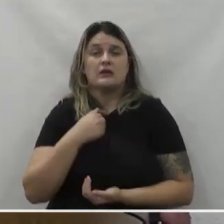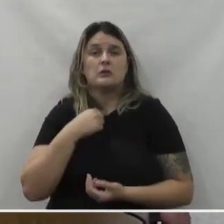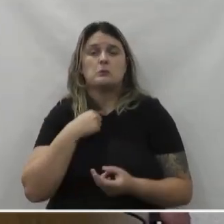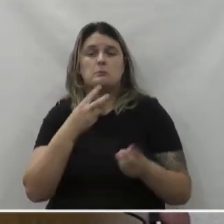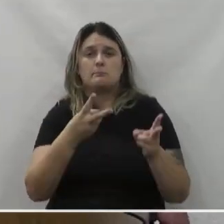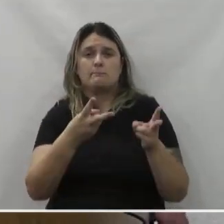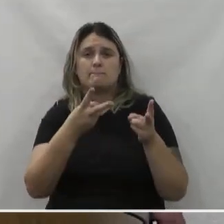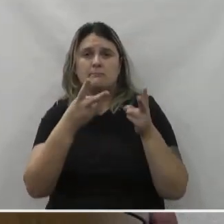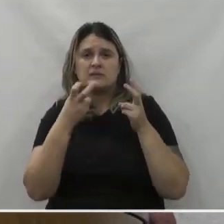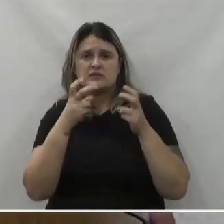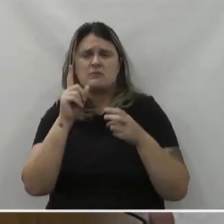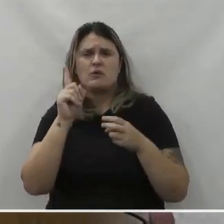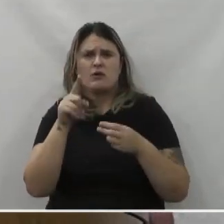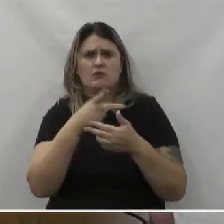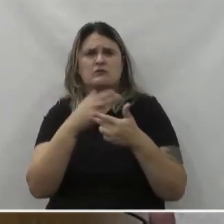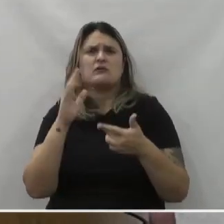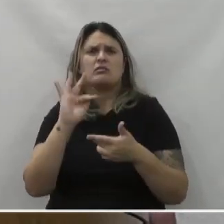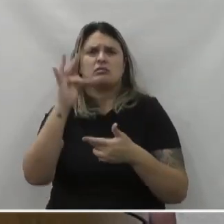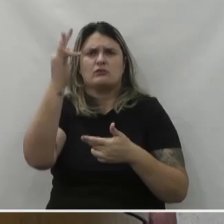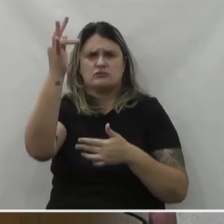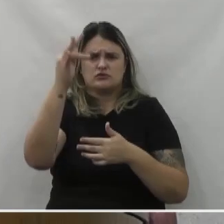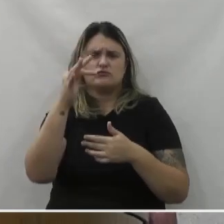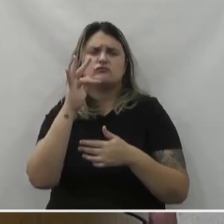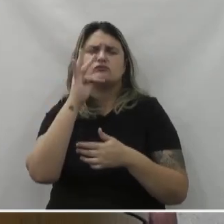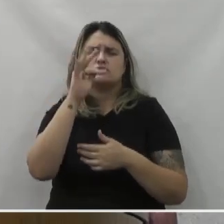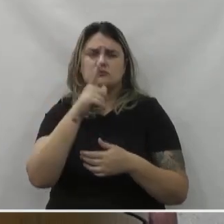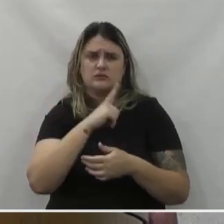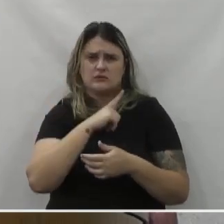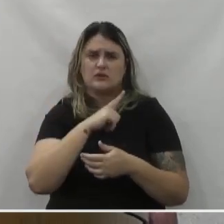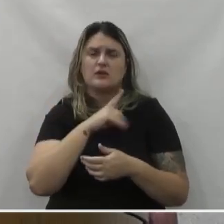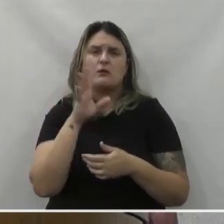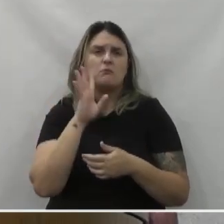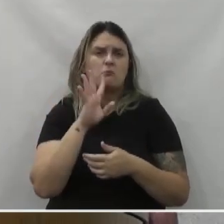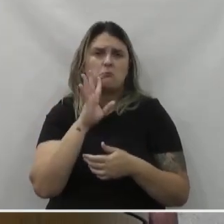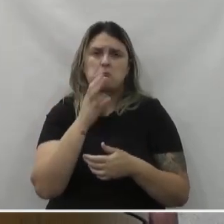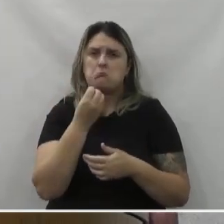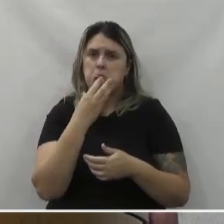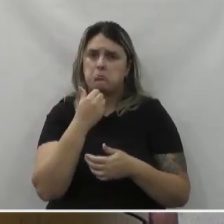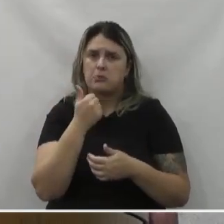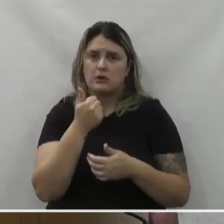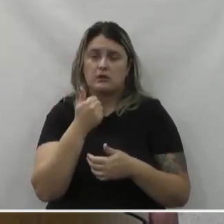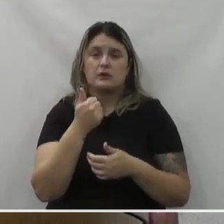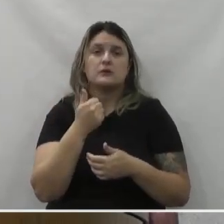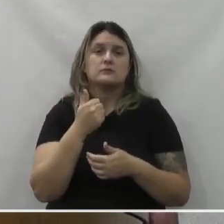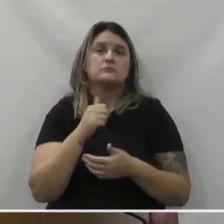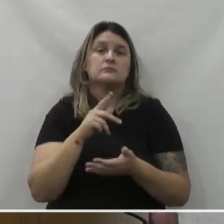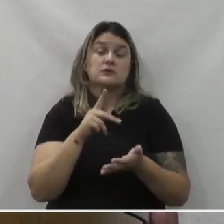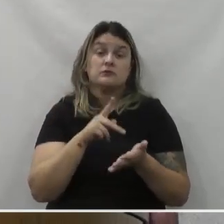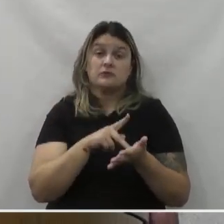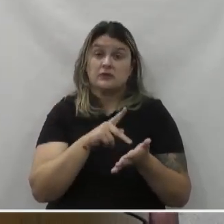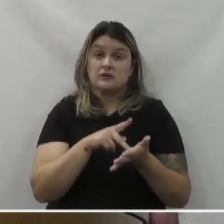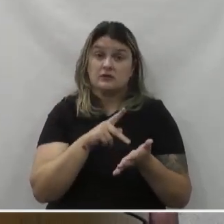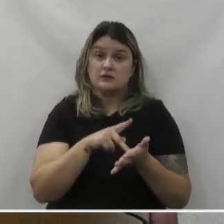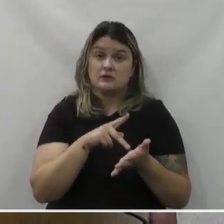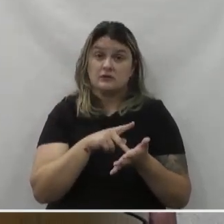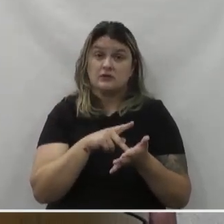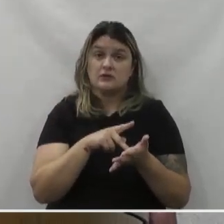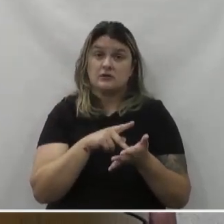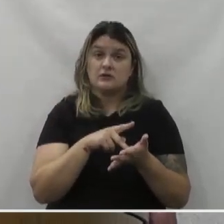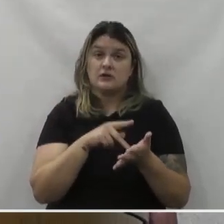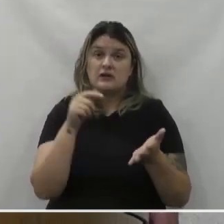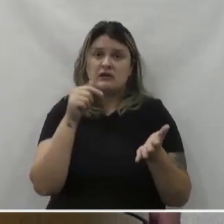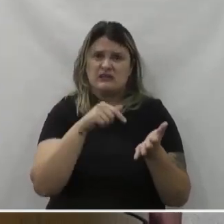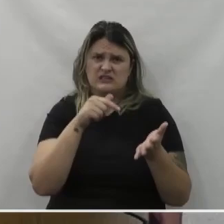negócio bem avançado, aí, muito bacana mesmo, é uma tendência aí realmente